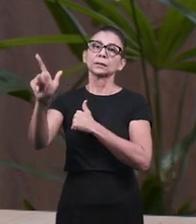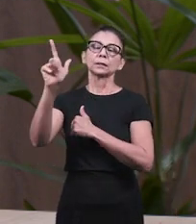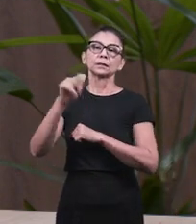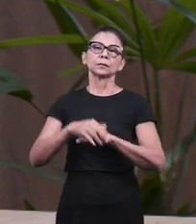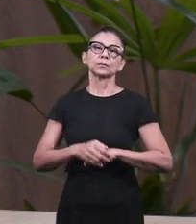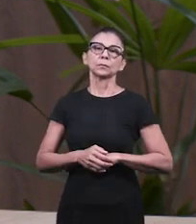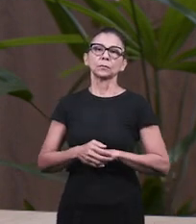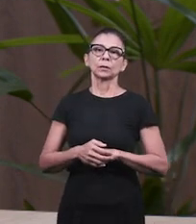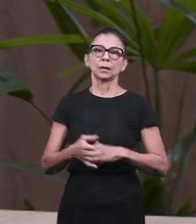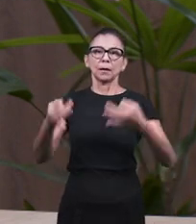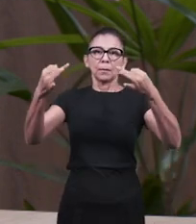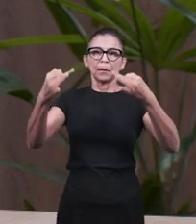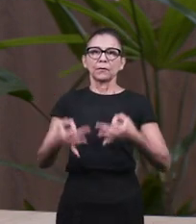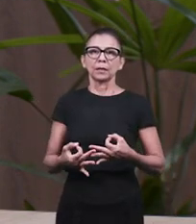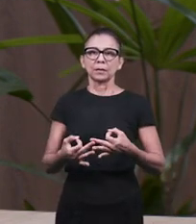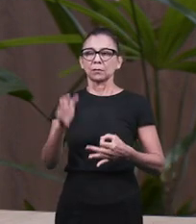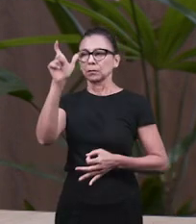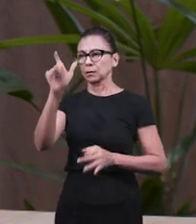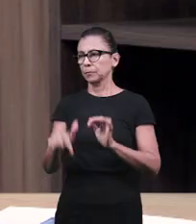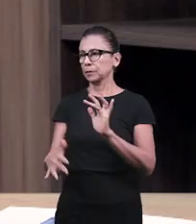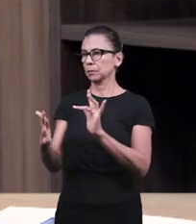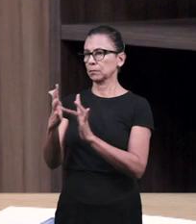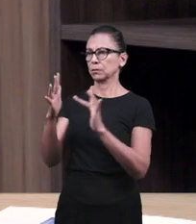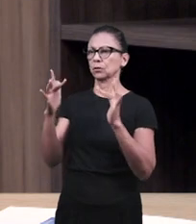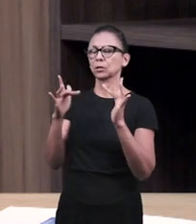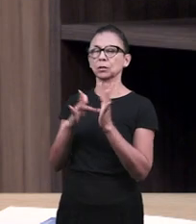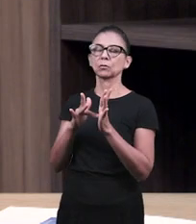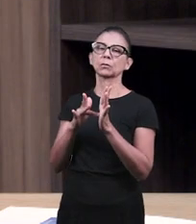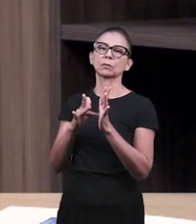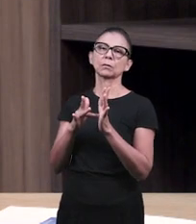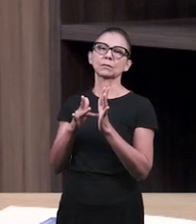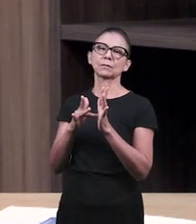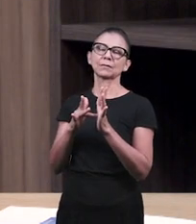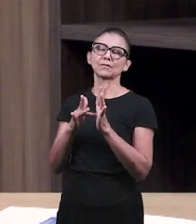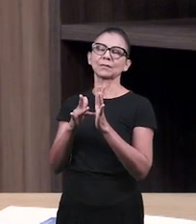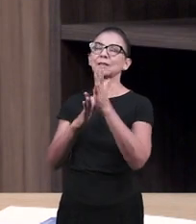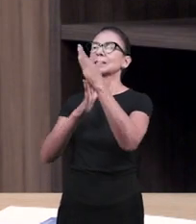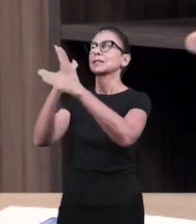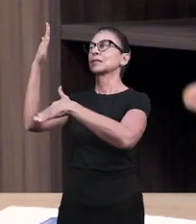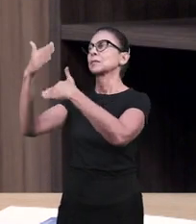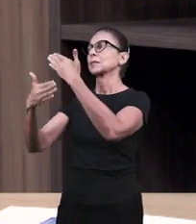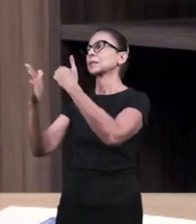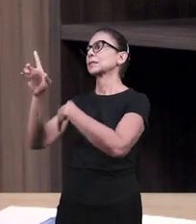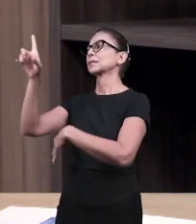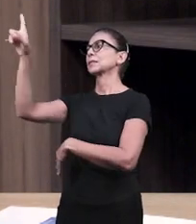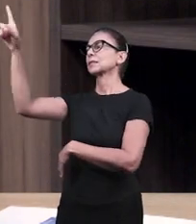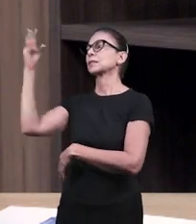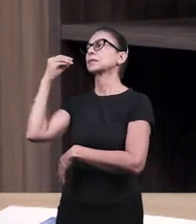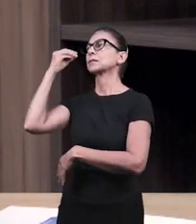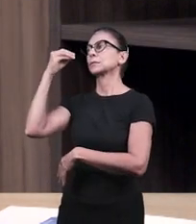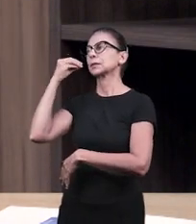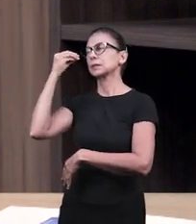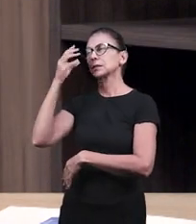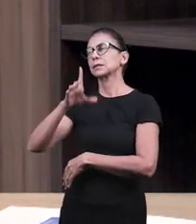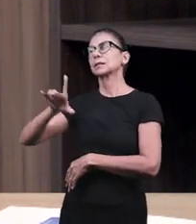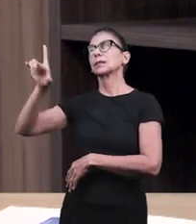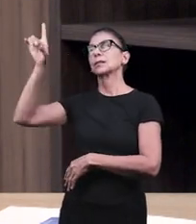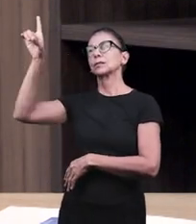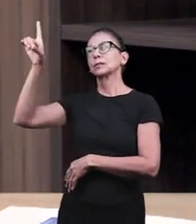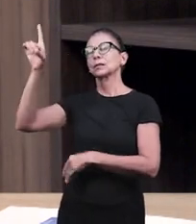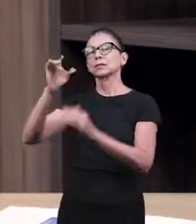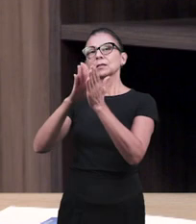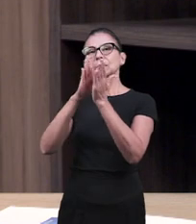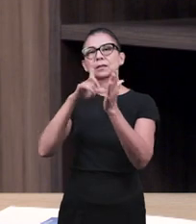entramos no repouso. E através de Jesus, nós chegamos a Deus. Através de Jesus. Temos uma experiência com Ele. Exatamente.